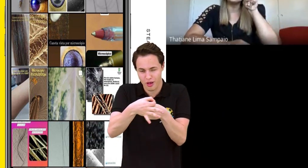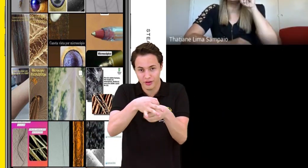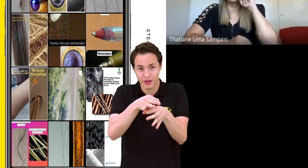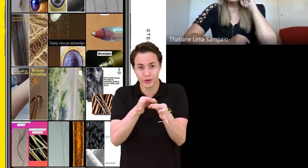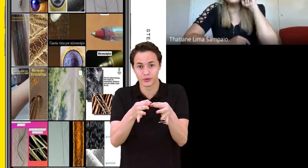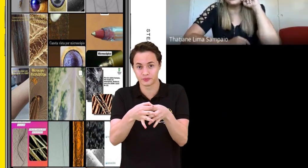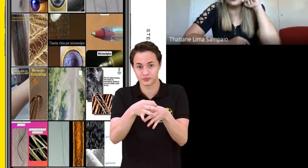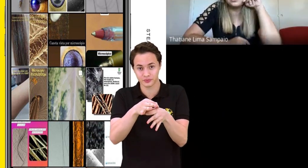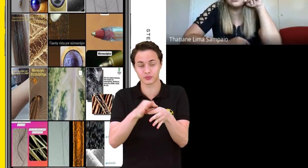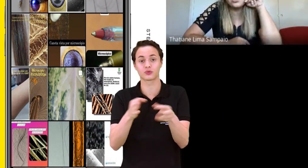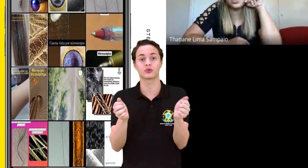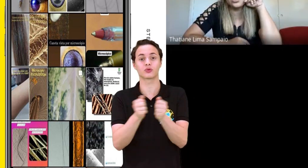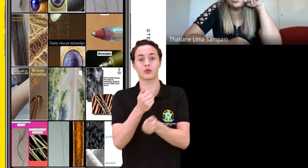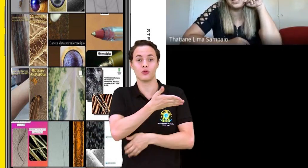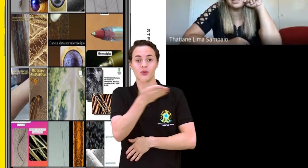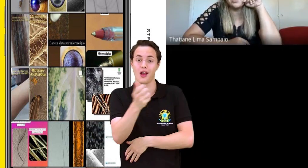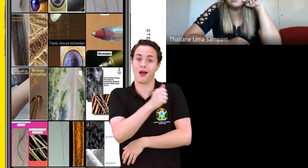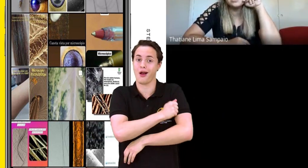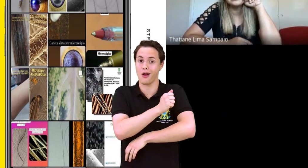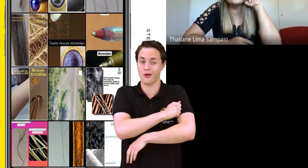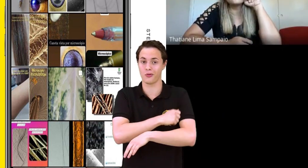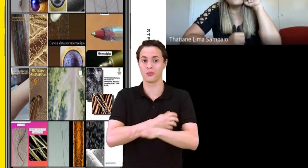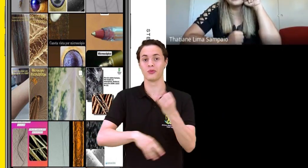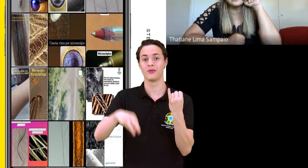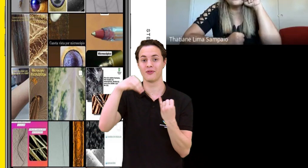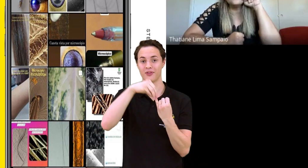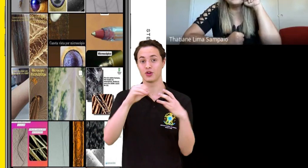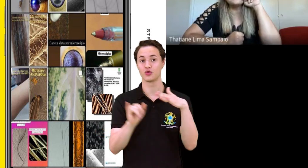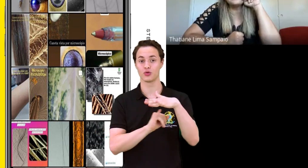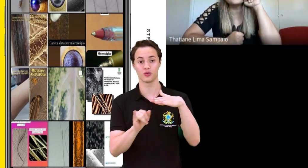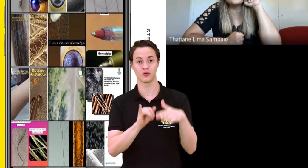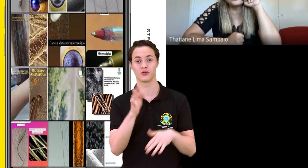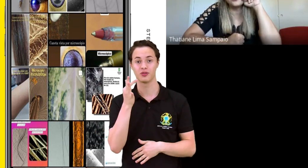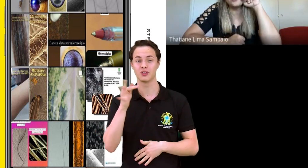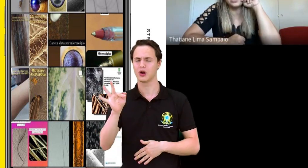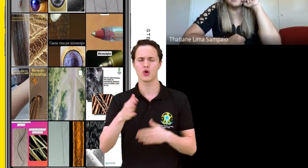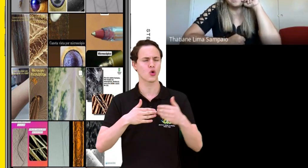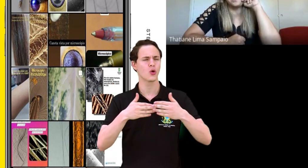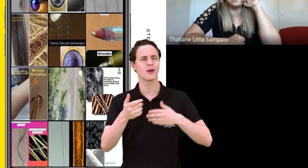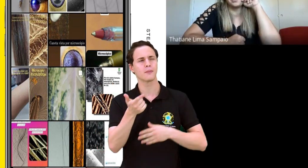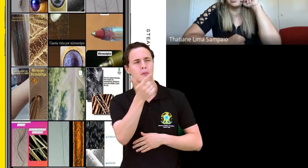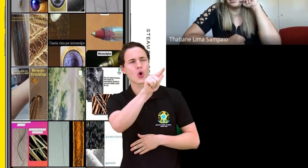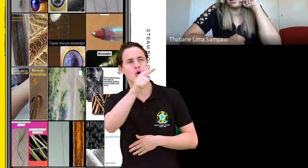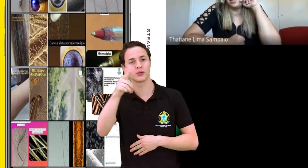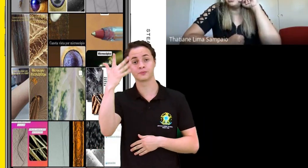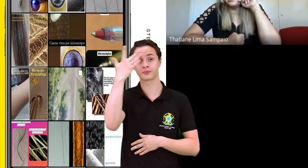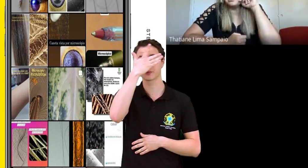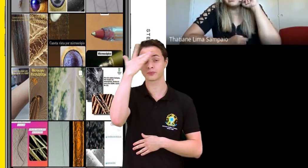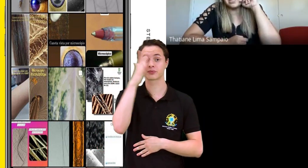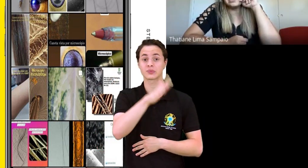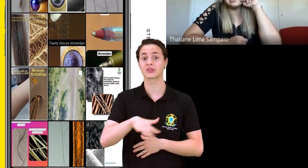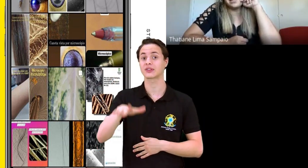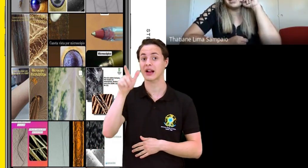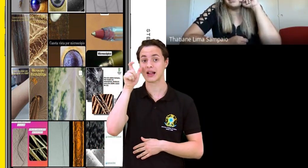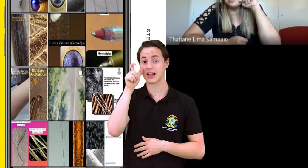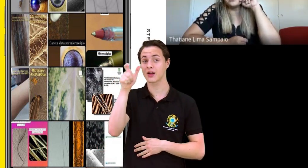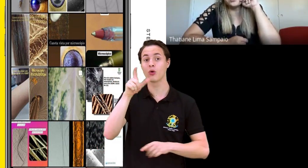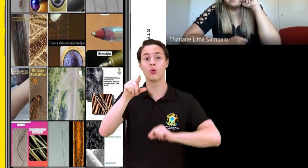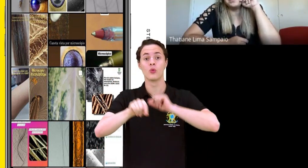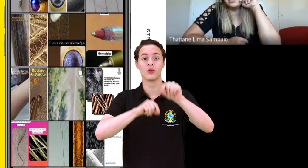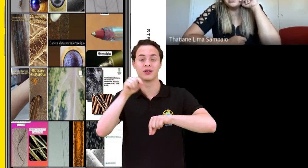com vocês, estudantes do Instituto Federal, e com qualquer outra pessoa interessada em